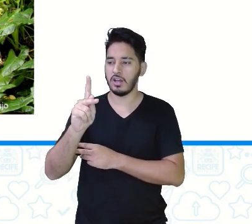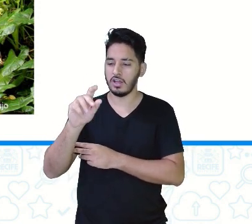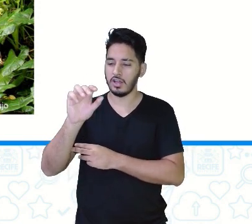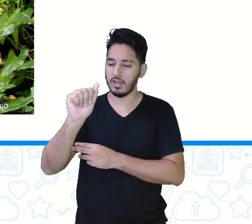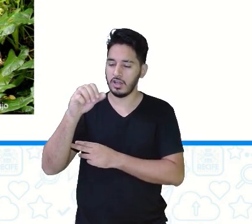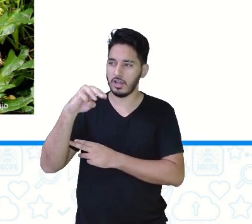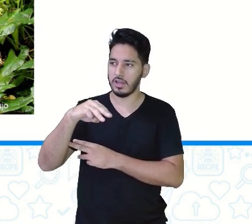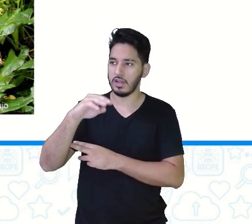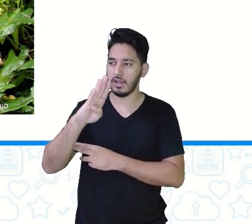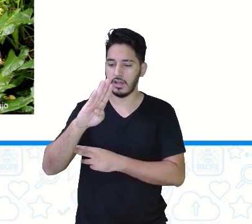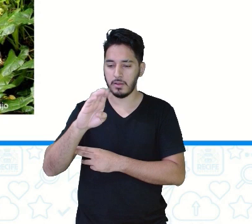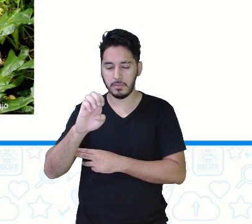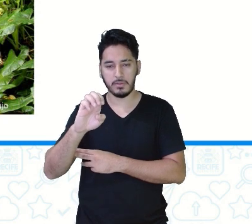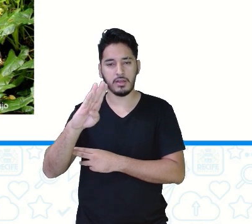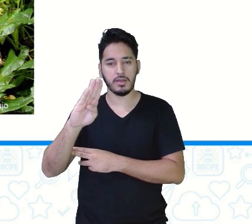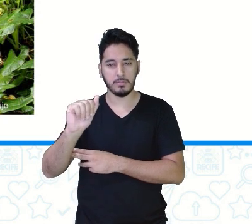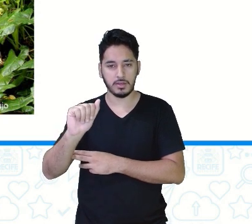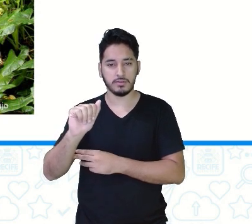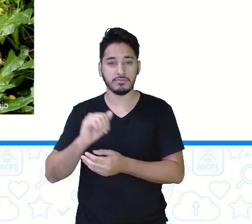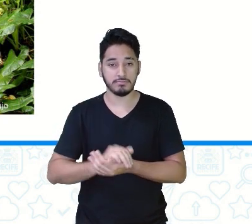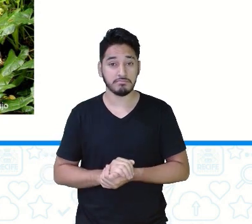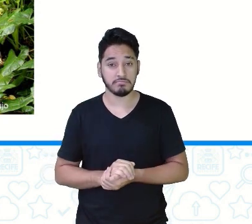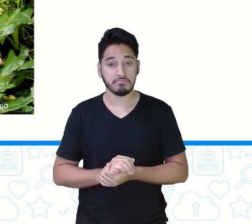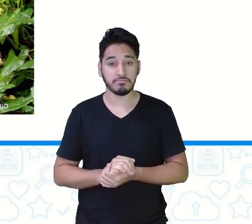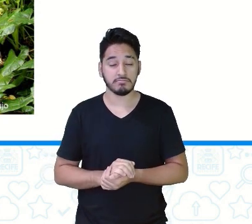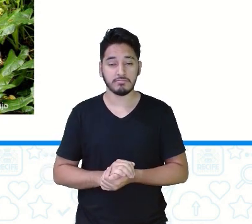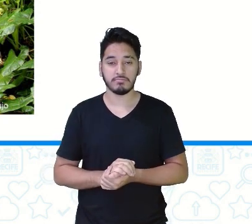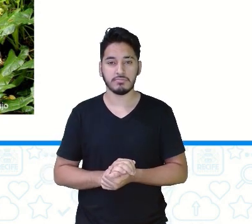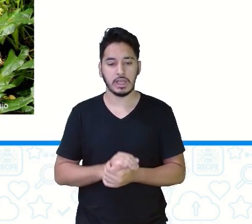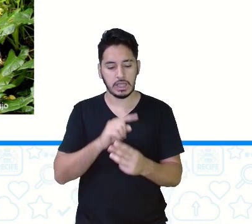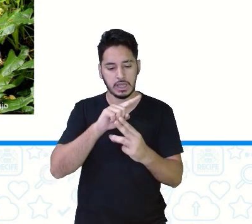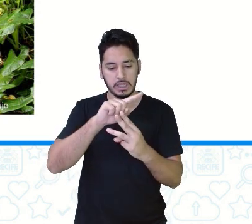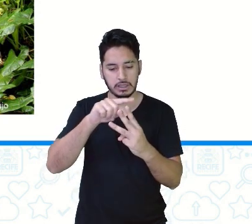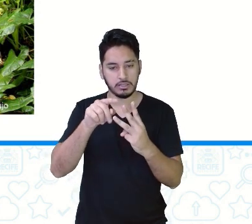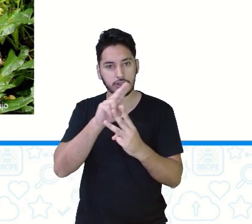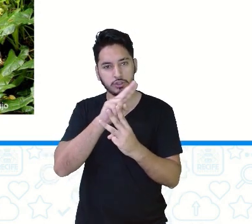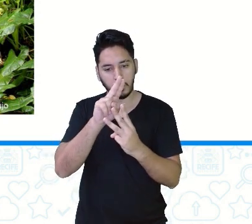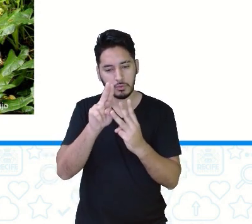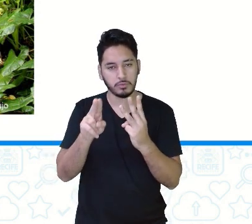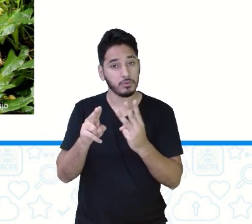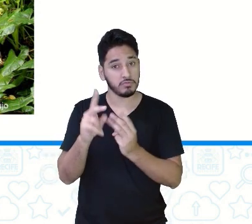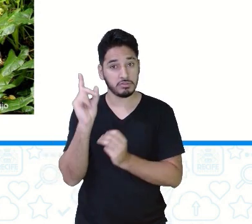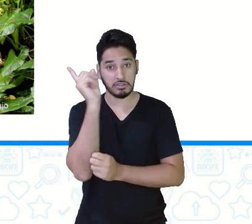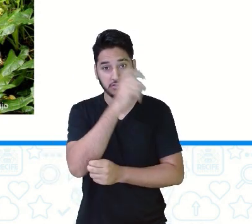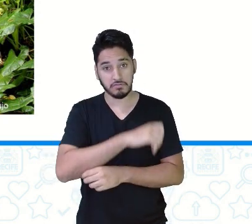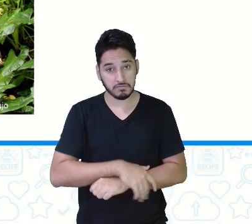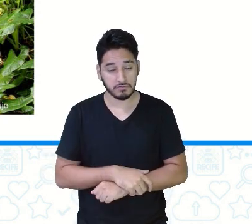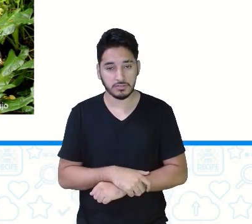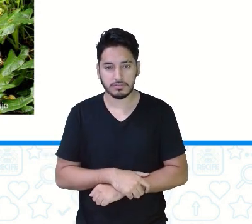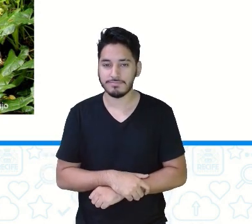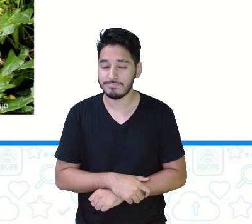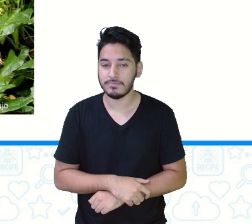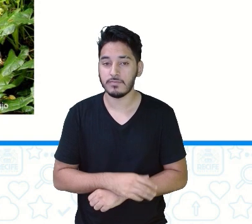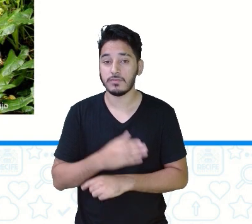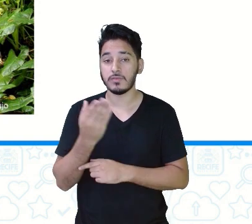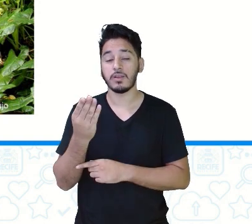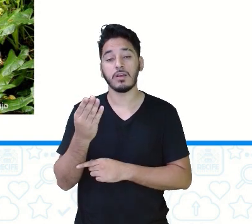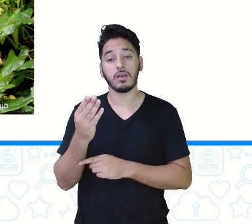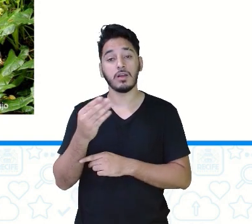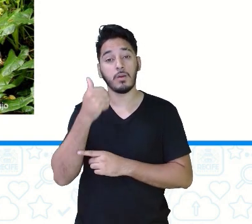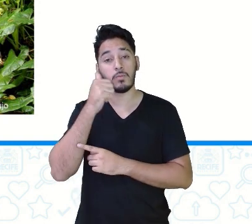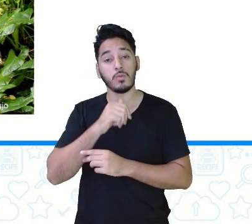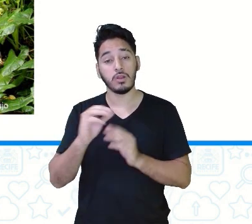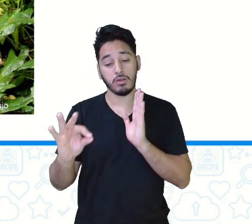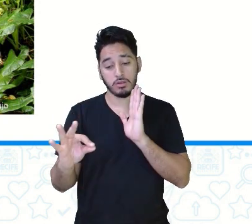Márcia Vaina Cambeba, ou Cambeba, eu não sei a pronúncia. Mas essa moça aí foi quem escreveu o poema